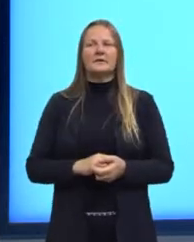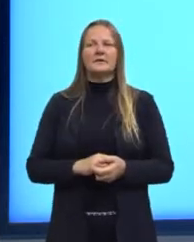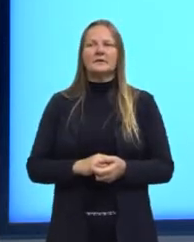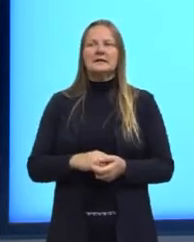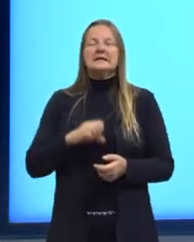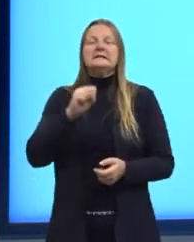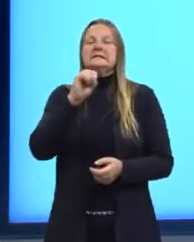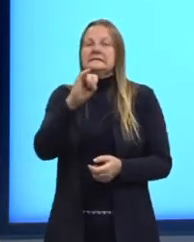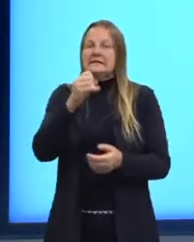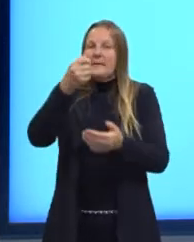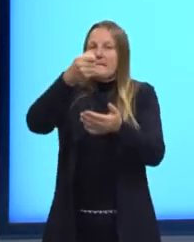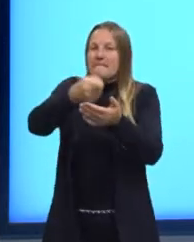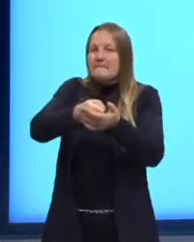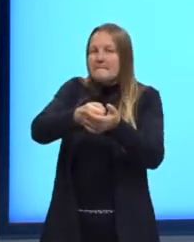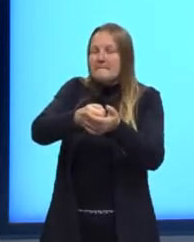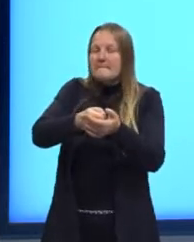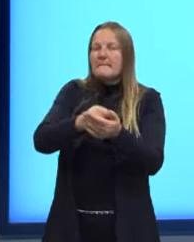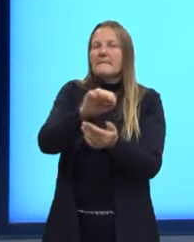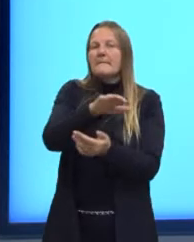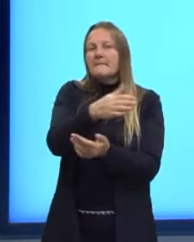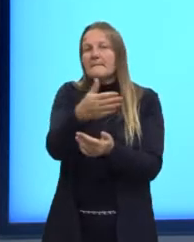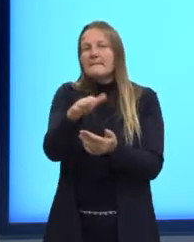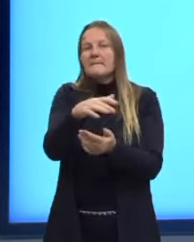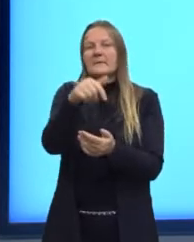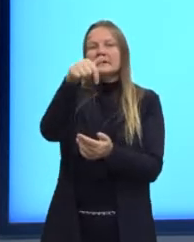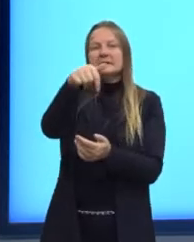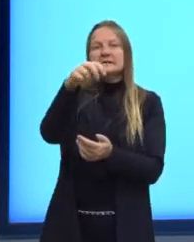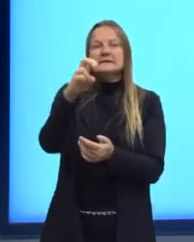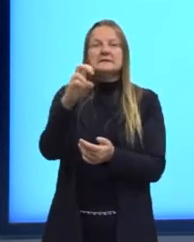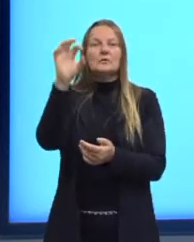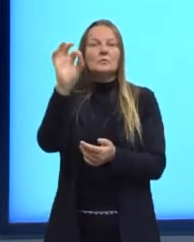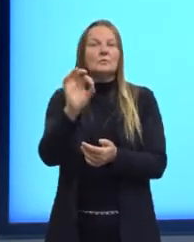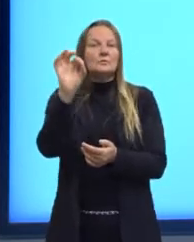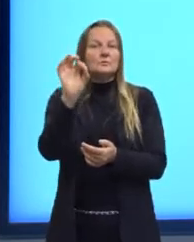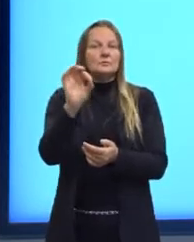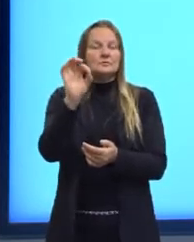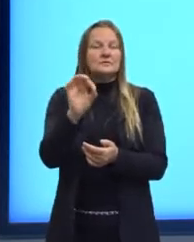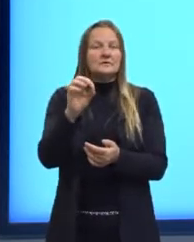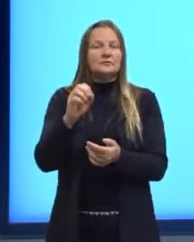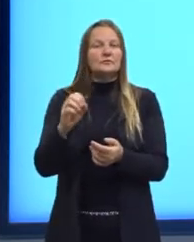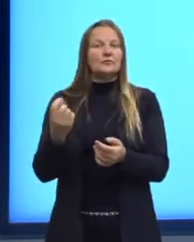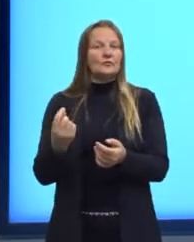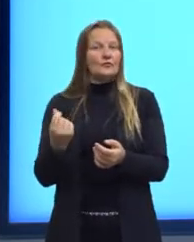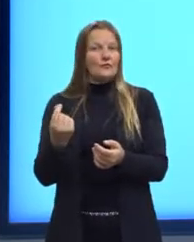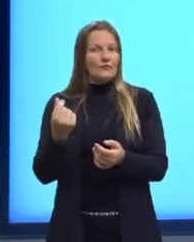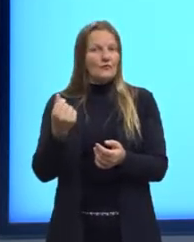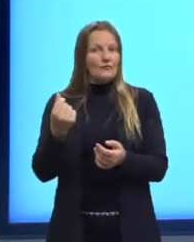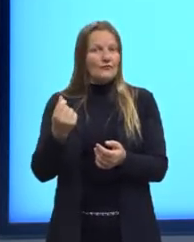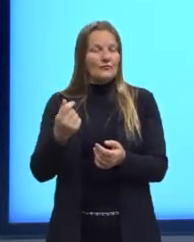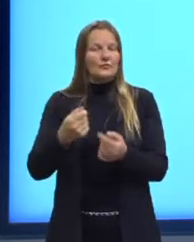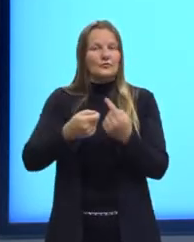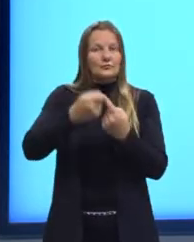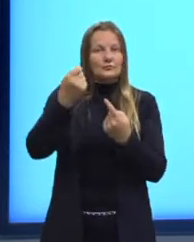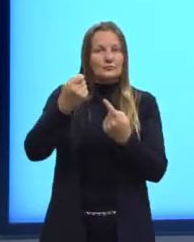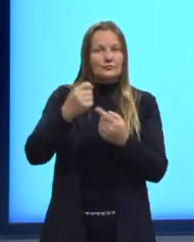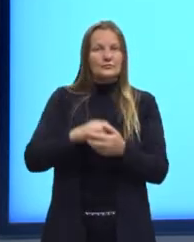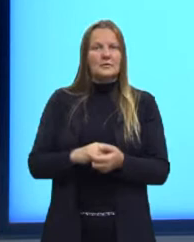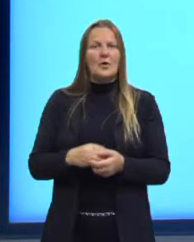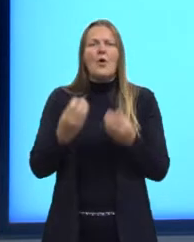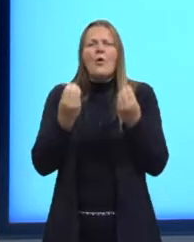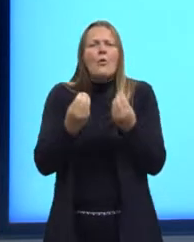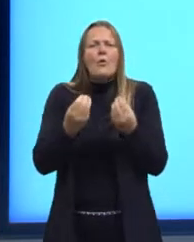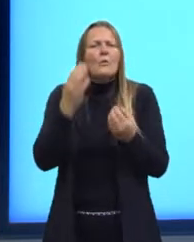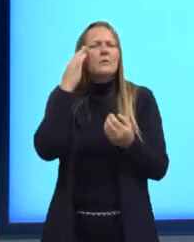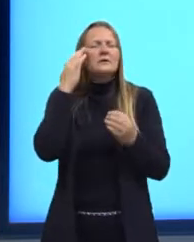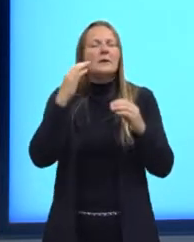será pago pelo menos 75% do valor da parcela da onde é que